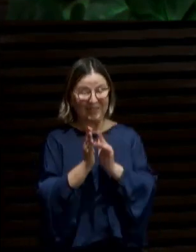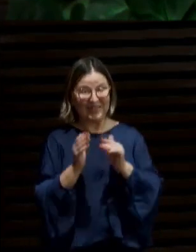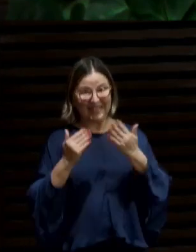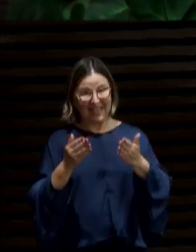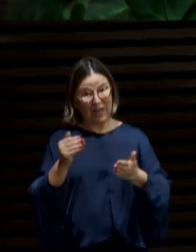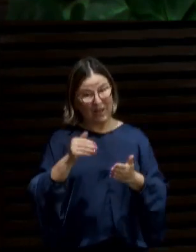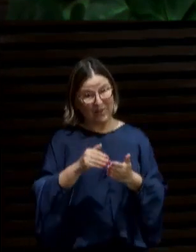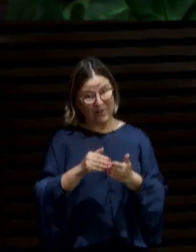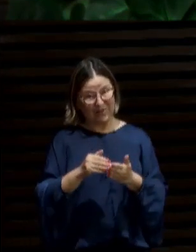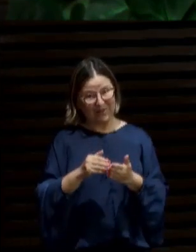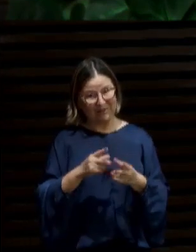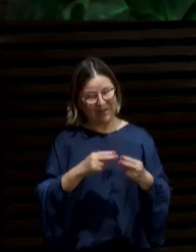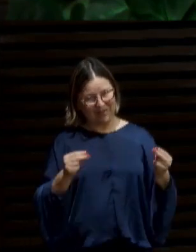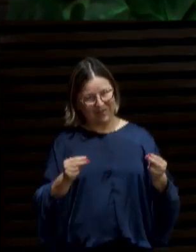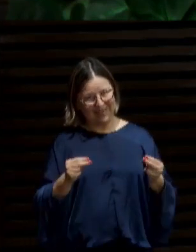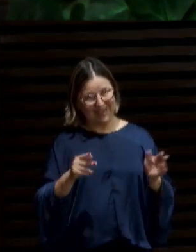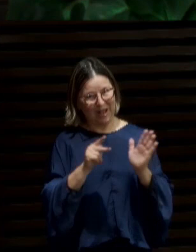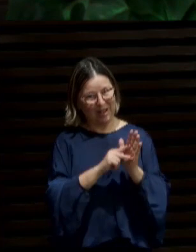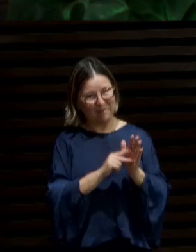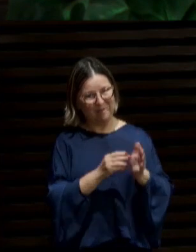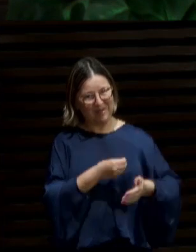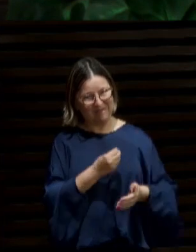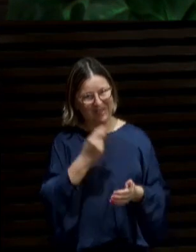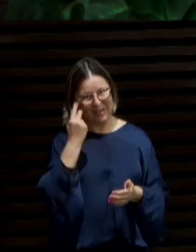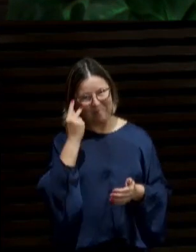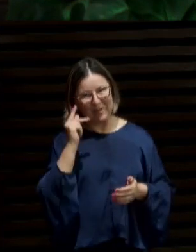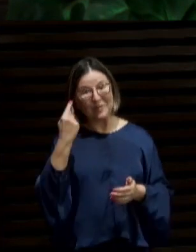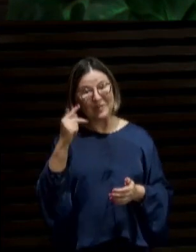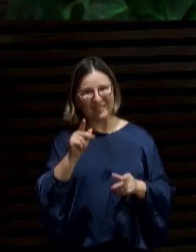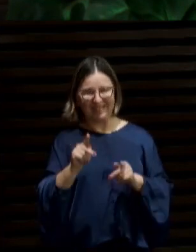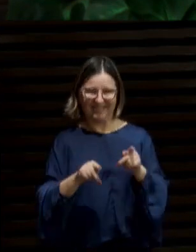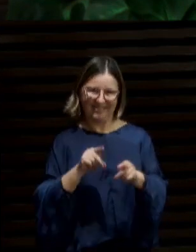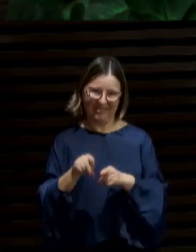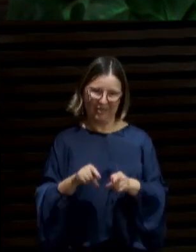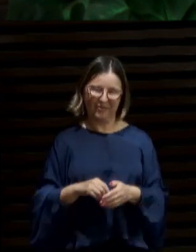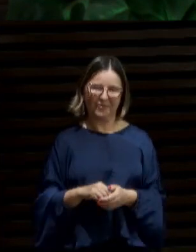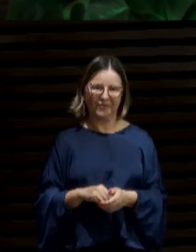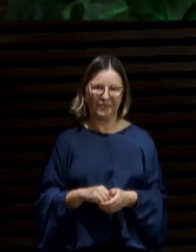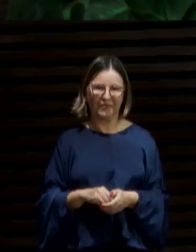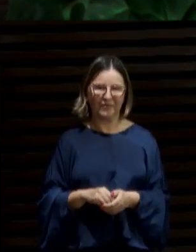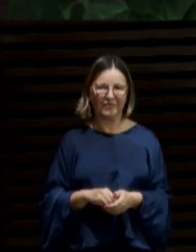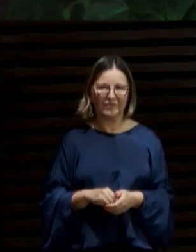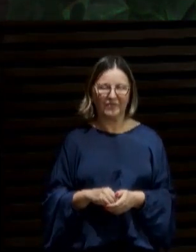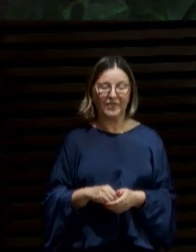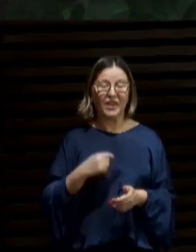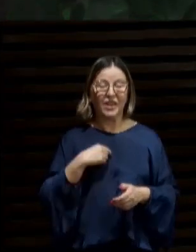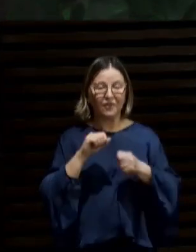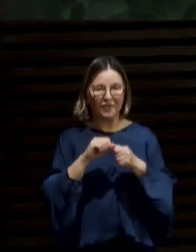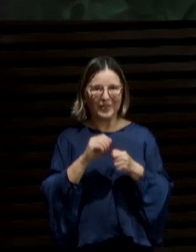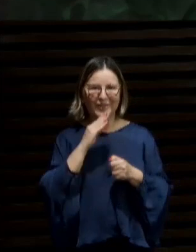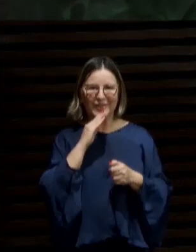Ele dá a si mesmo, aos seus. Eu lhes fiz conhecer o teu nome e ainda